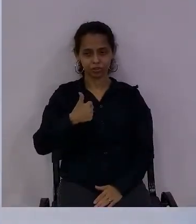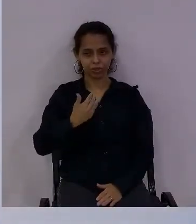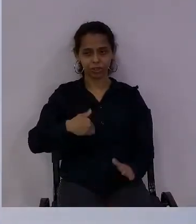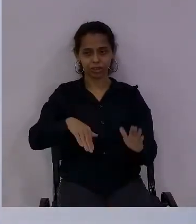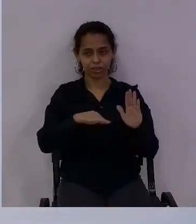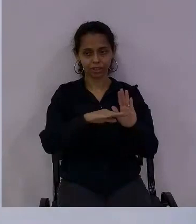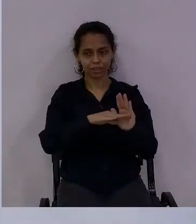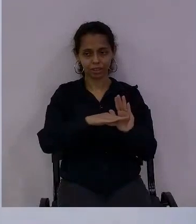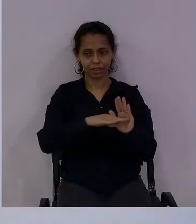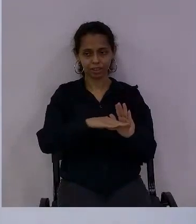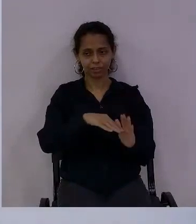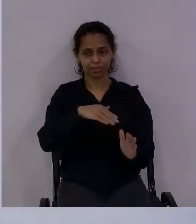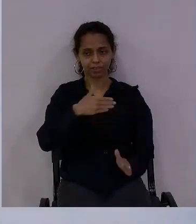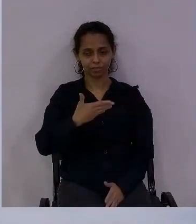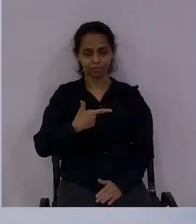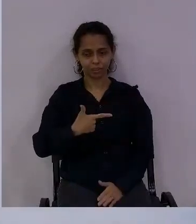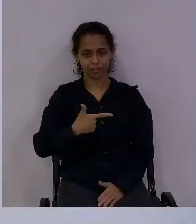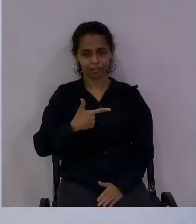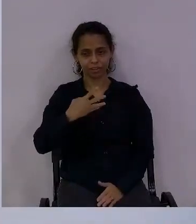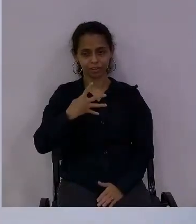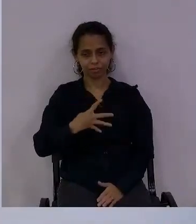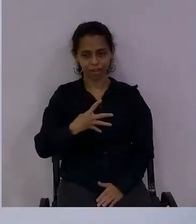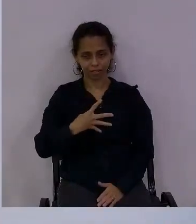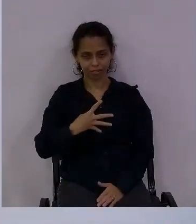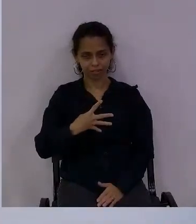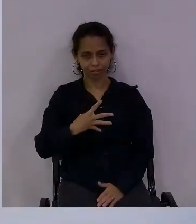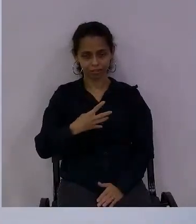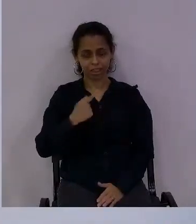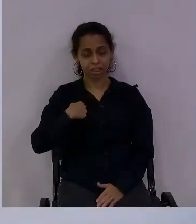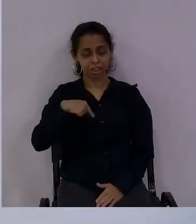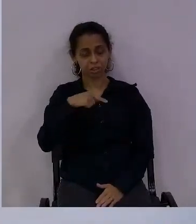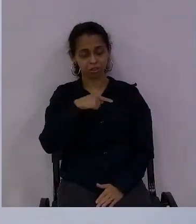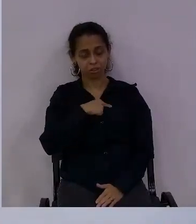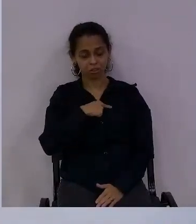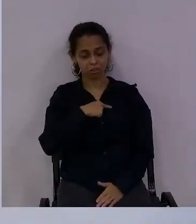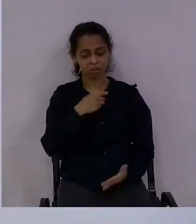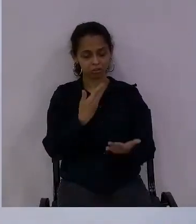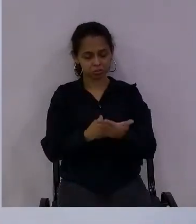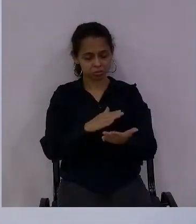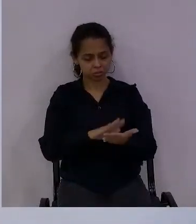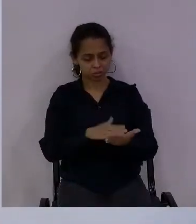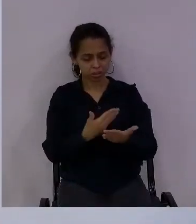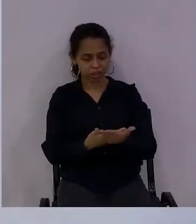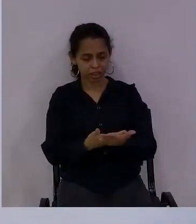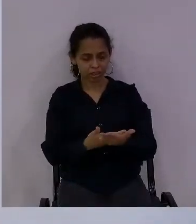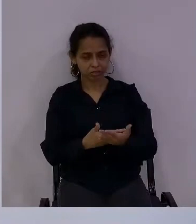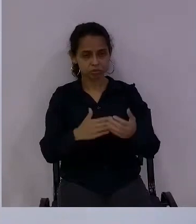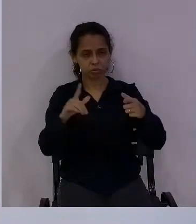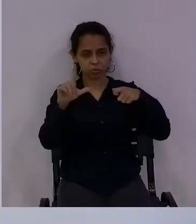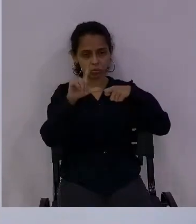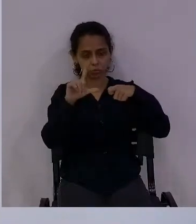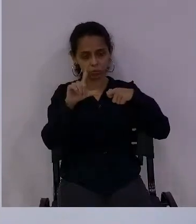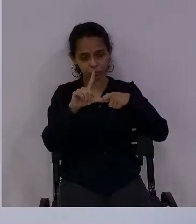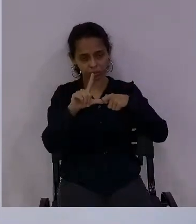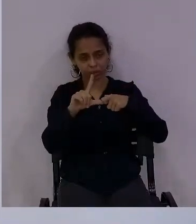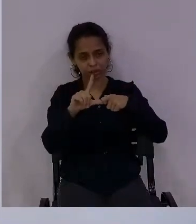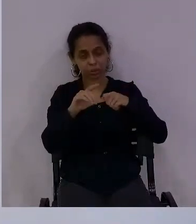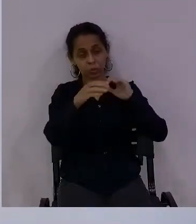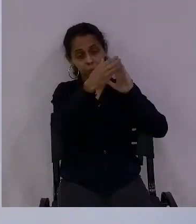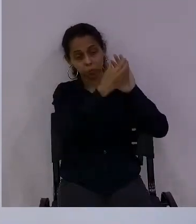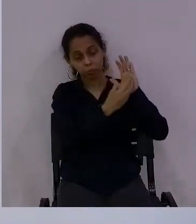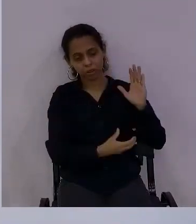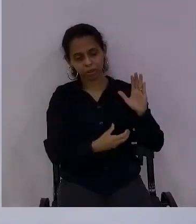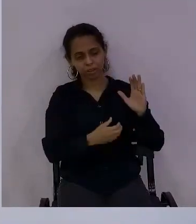feito a exposição deste evangelho, texto este que foi escrito a Teófilo para